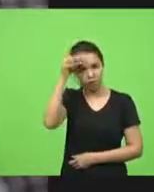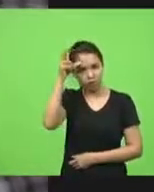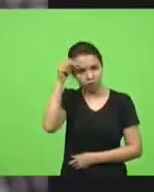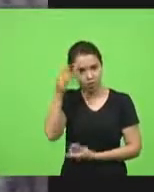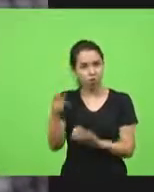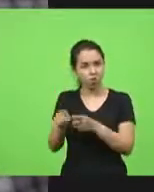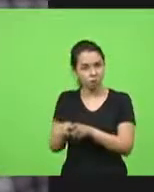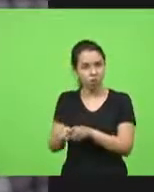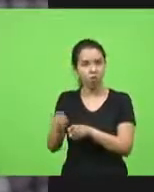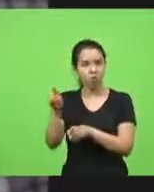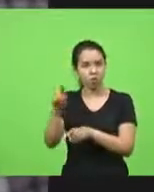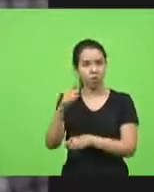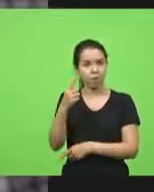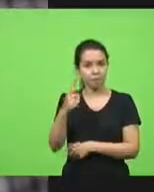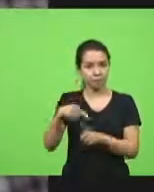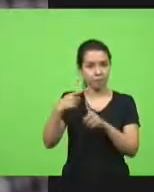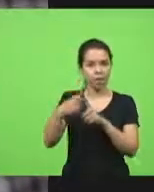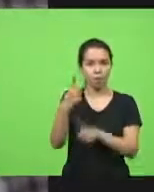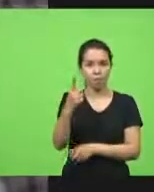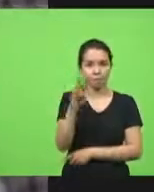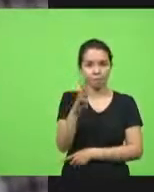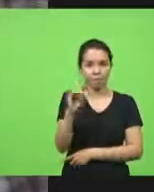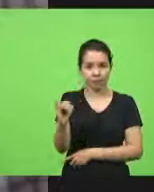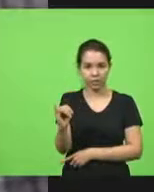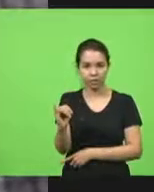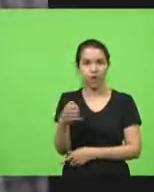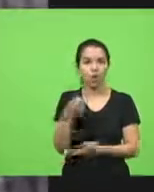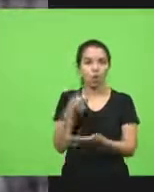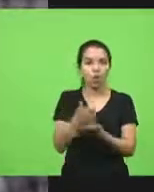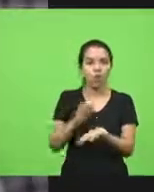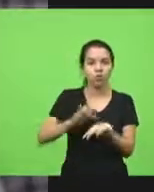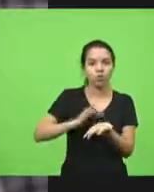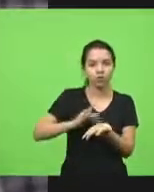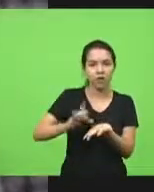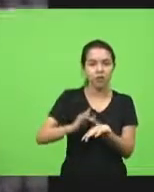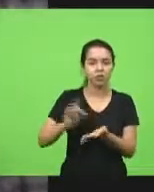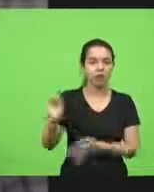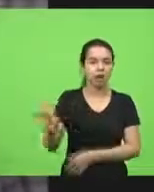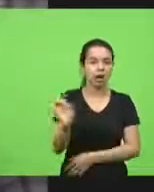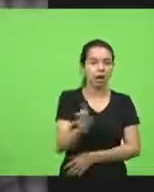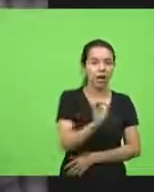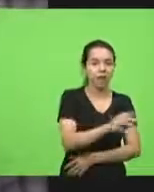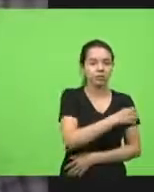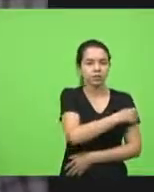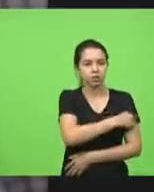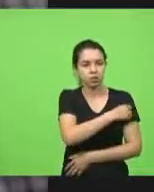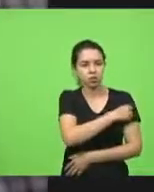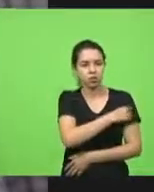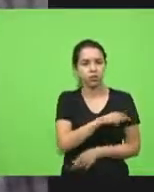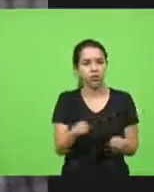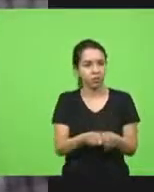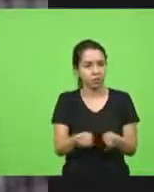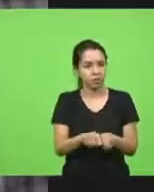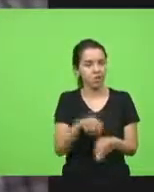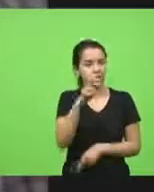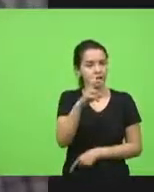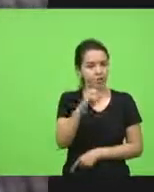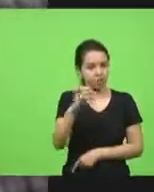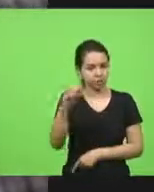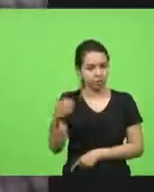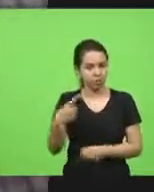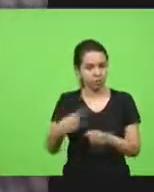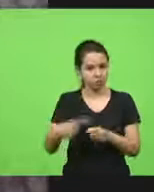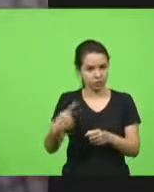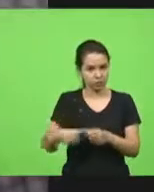e se compre um tablet para cada aluno. Deixei 500 no município de Seara, o prefeito de Seara também põe mais